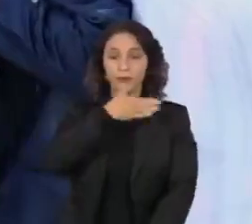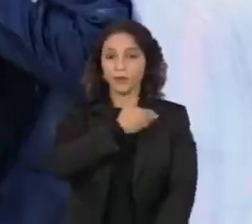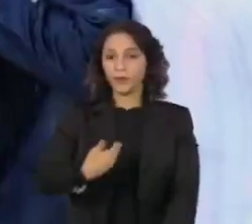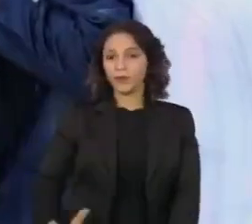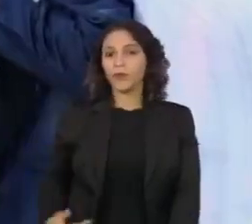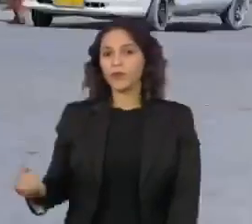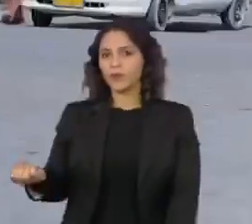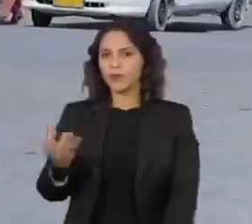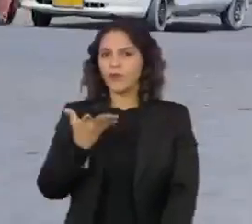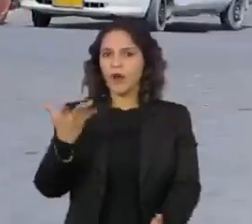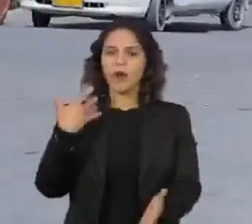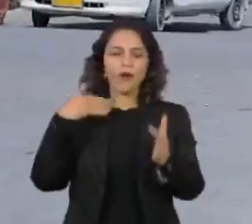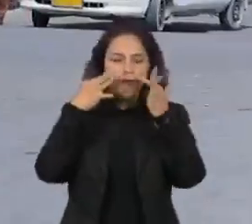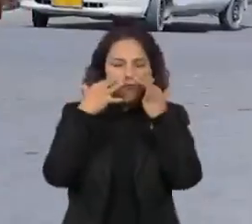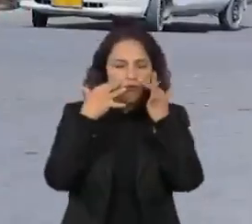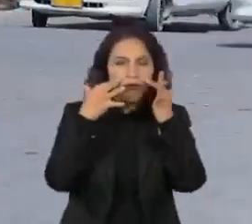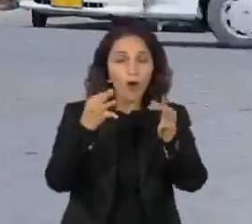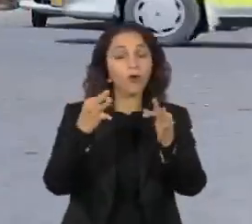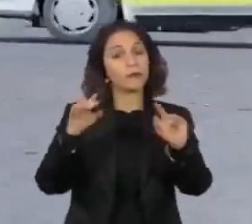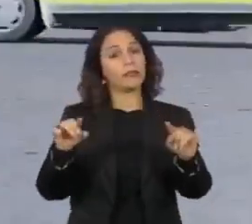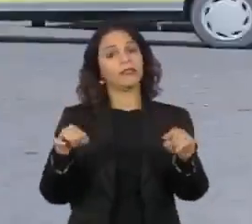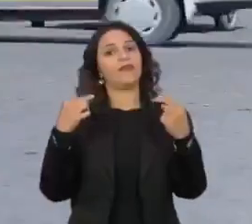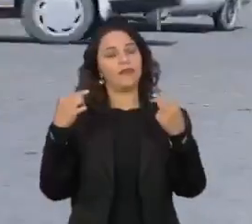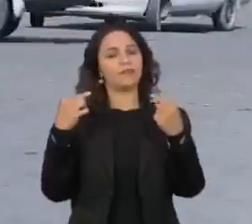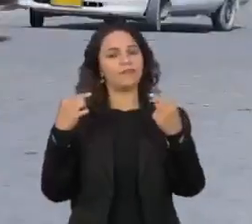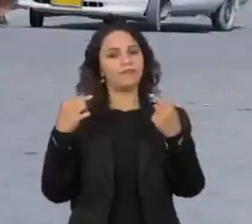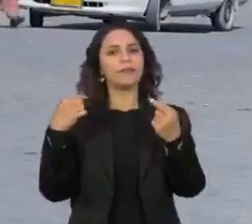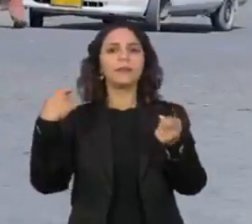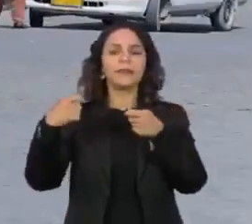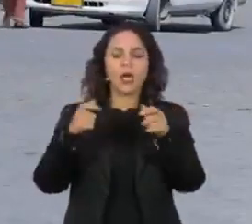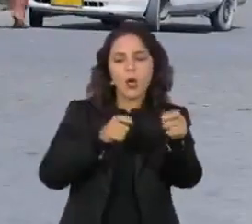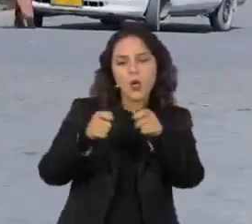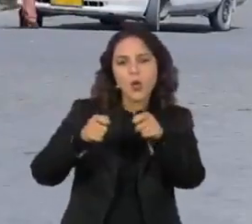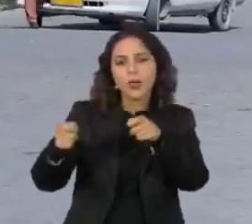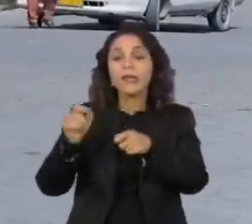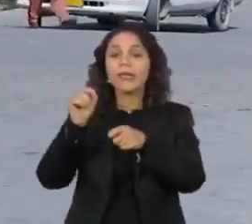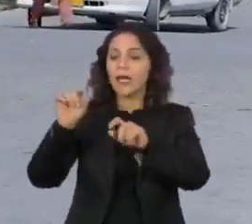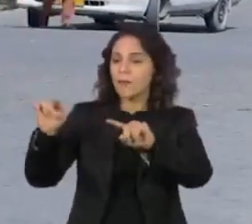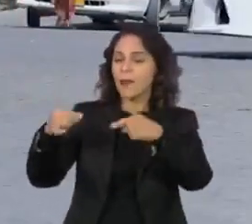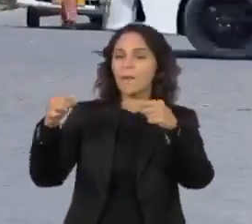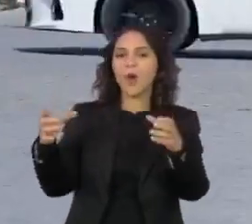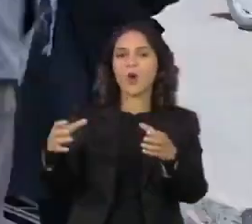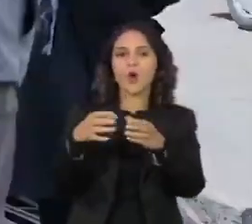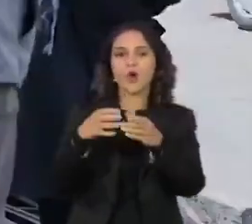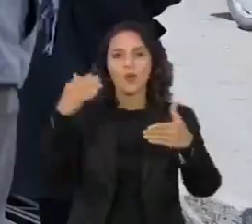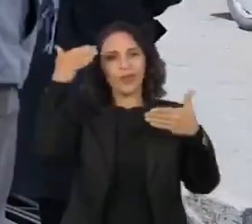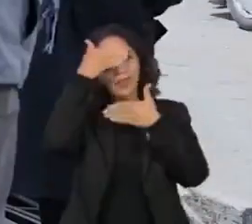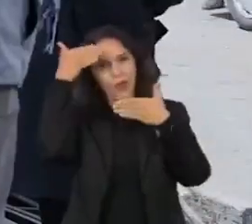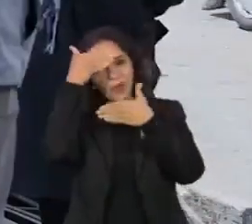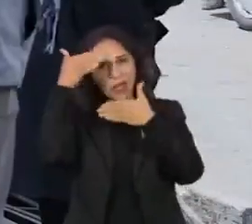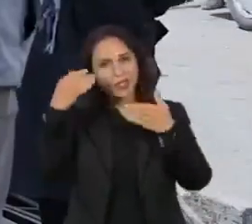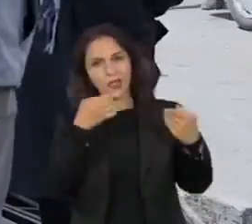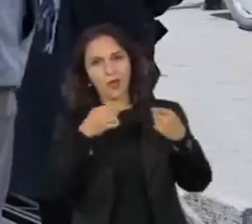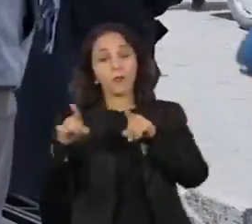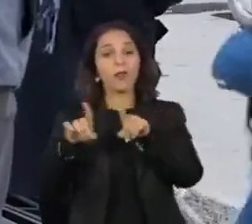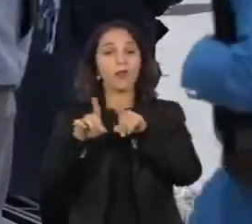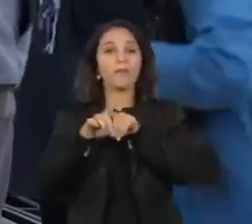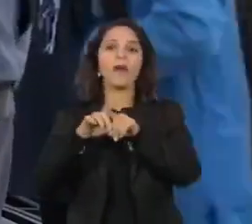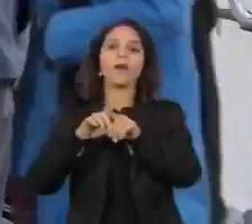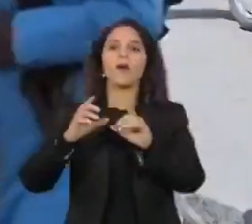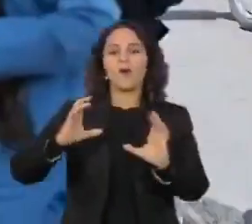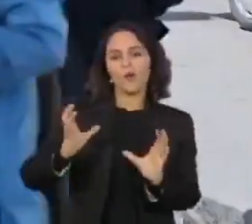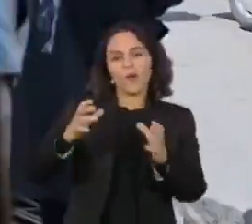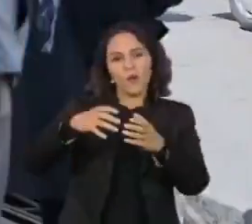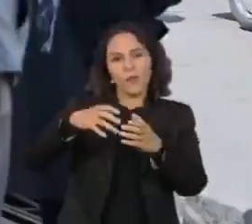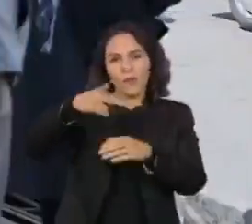governo deve olhar agora para os desafios terá que lidar com adversários e grupos terroristas a Comunidade Internacional